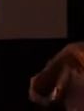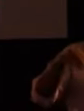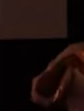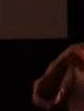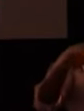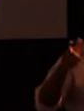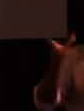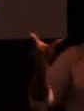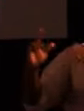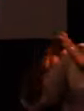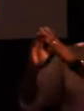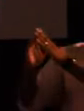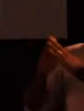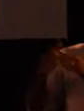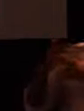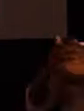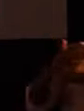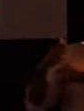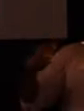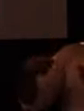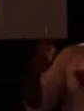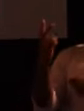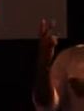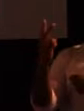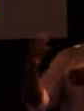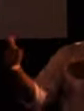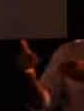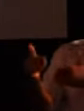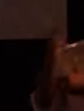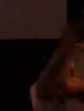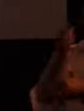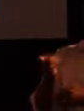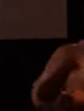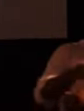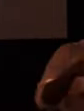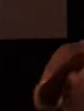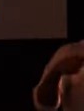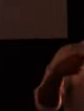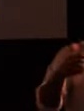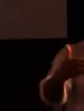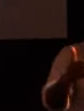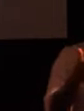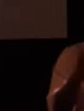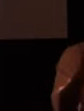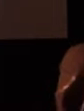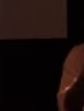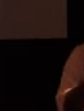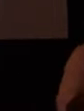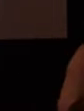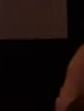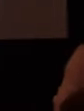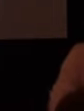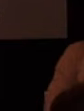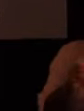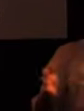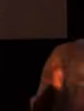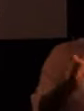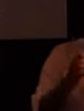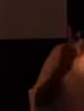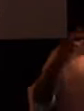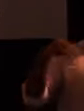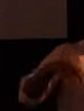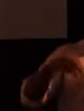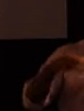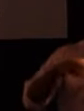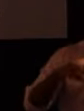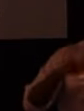quando do resto da cidade é 2, na orla é 5, e 2 metros no mínimo padrão das laterais do terreno, no mínimo. Então, estou falando de edificações até